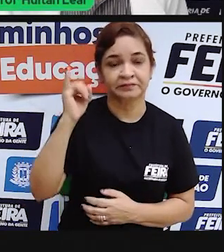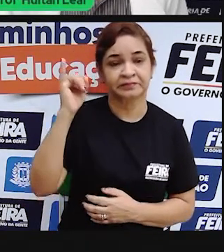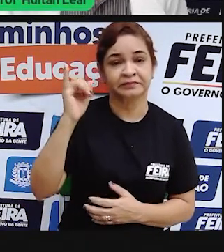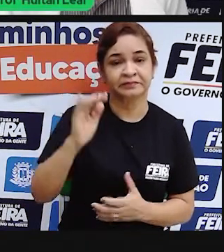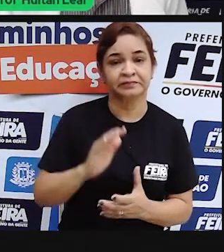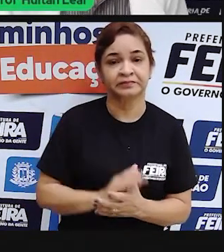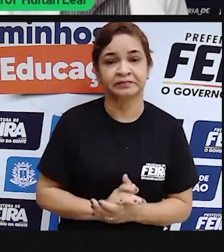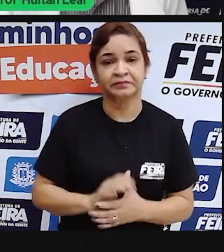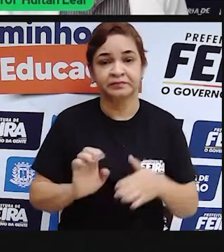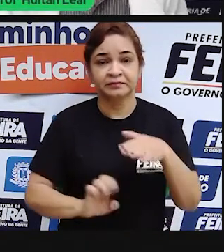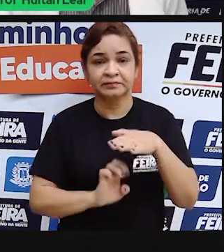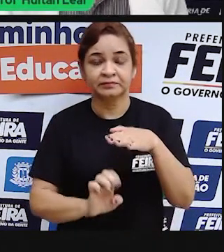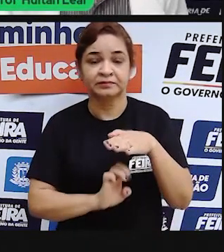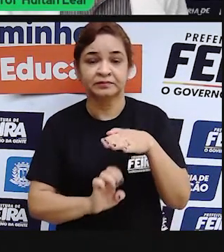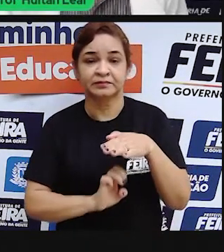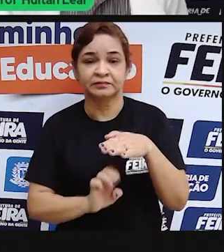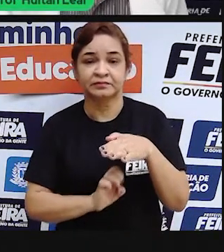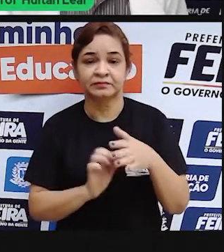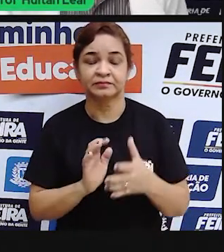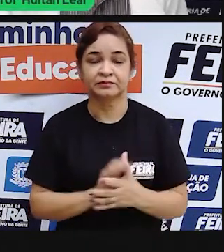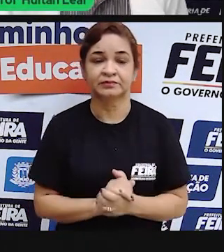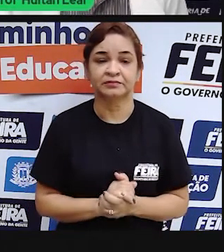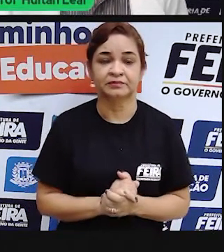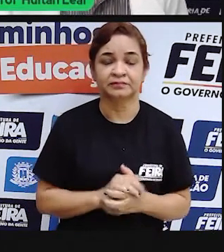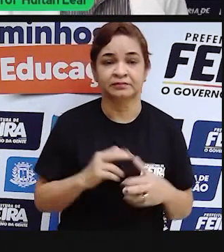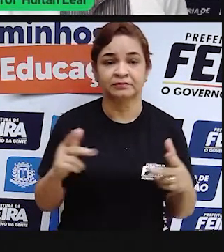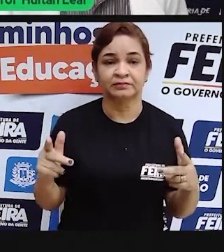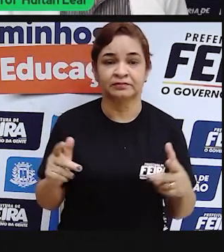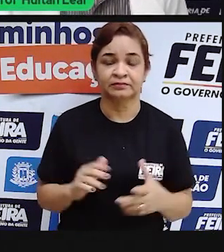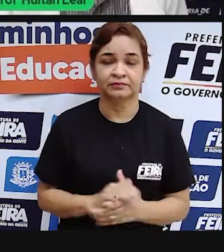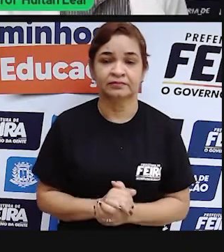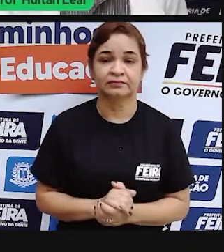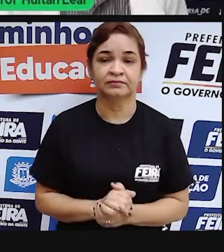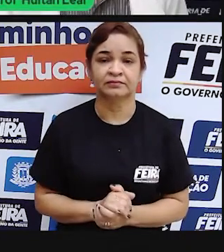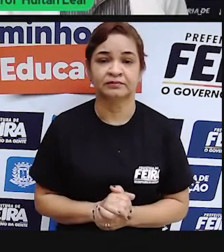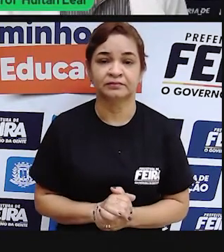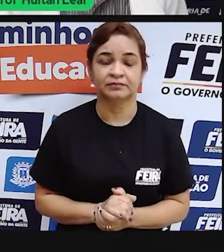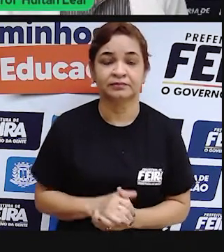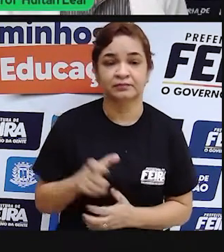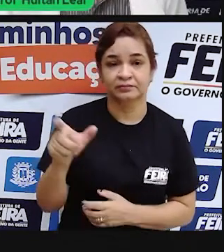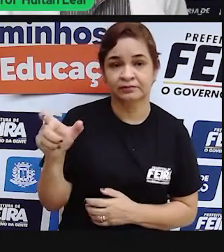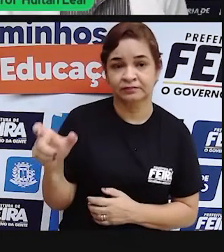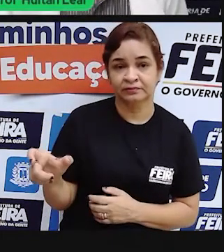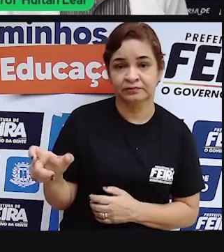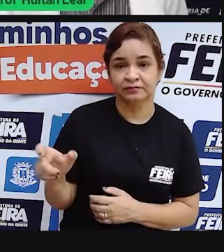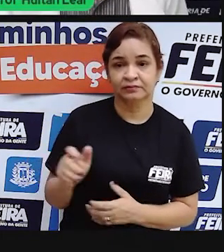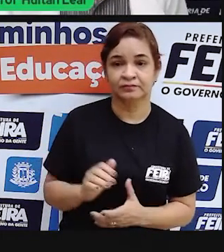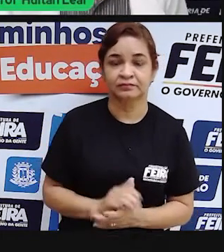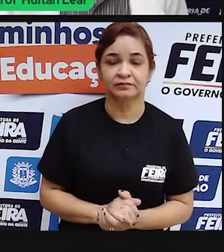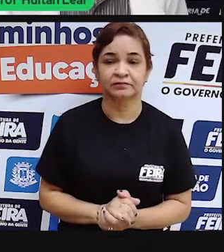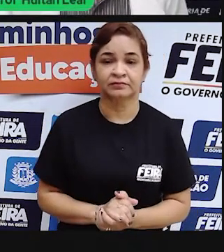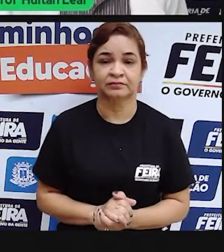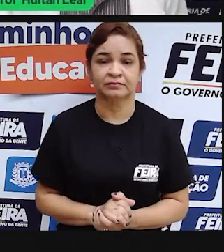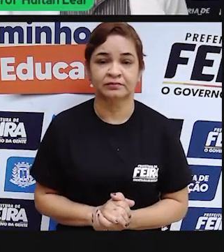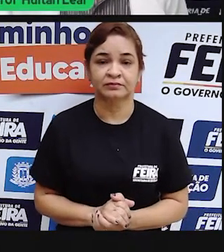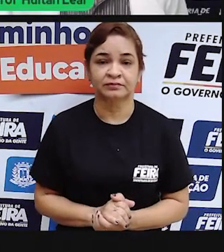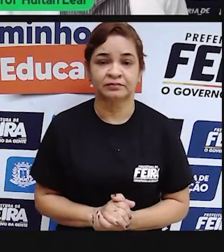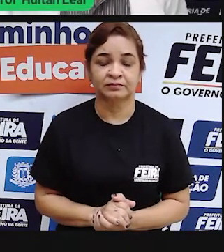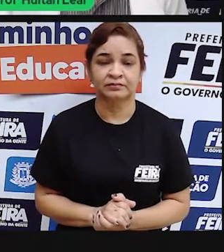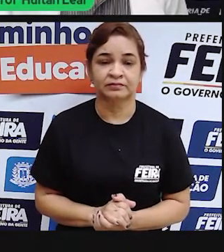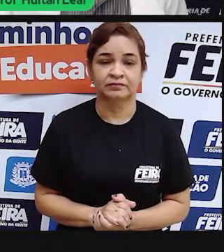das empresas Cor e Voz. Então, é uma pessoa bem culta.